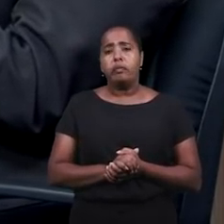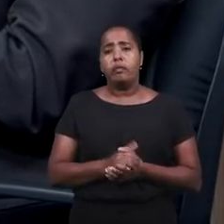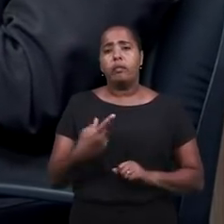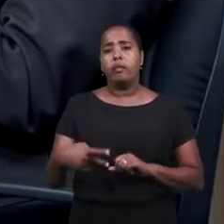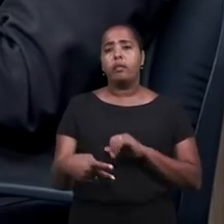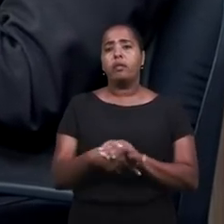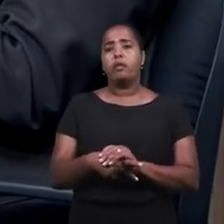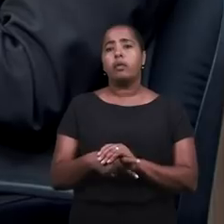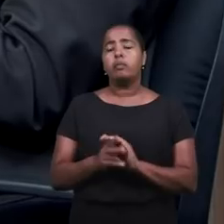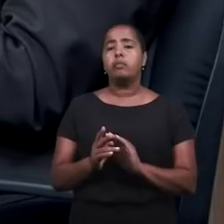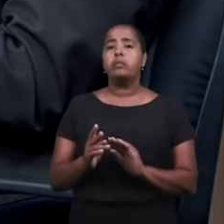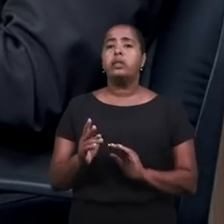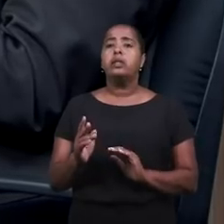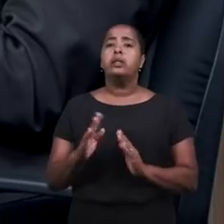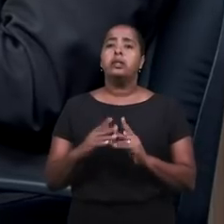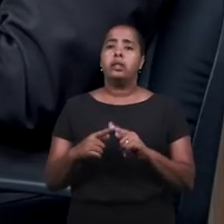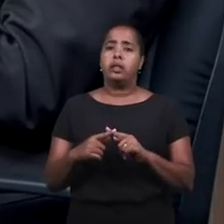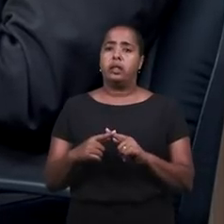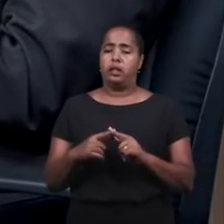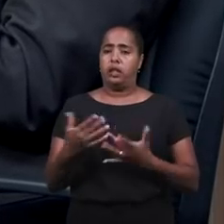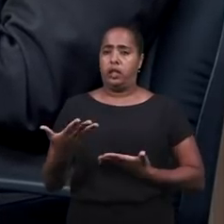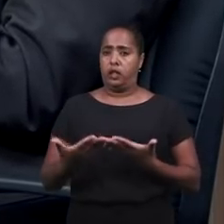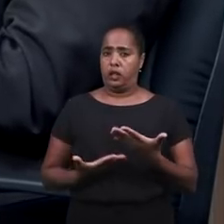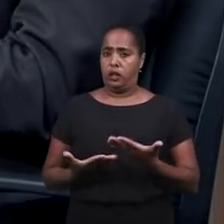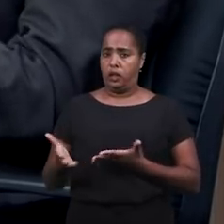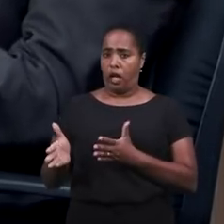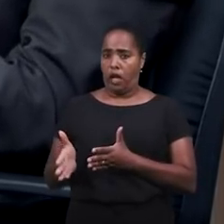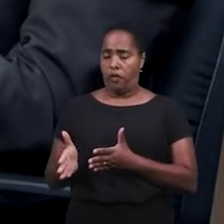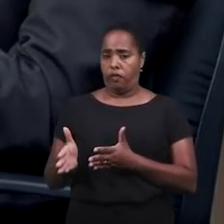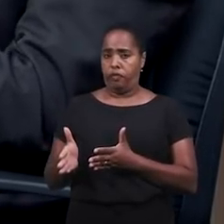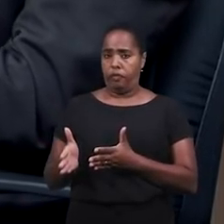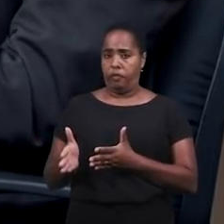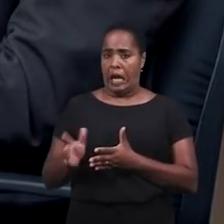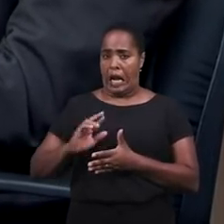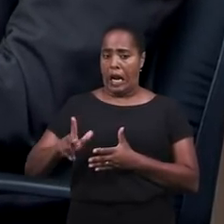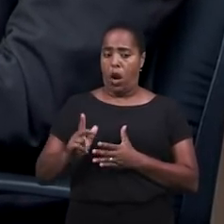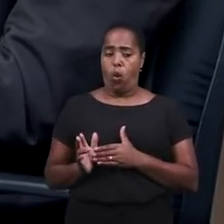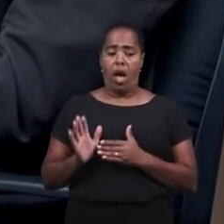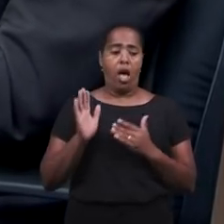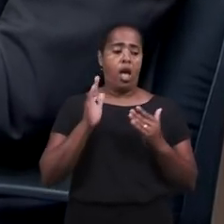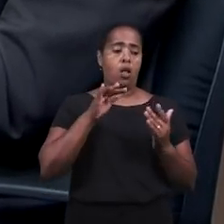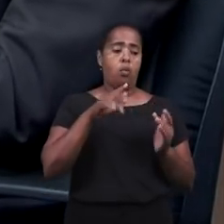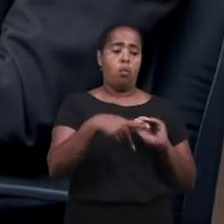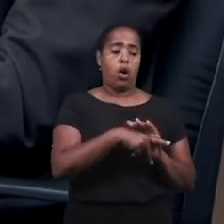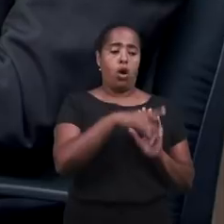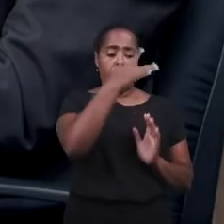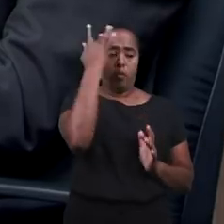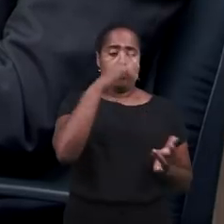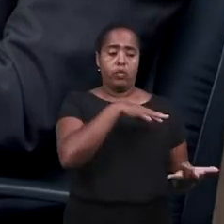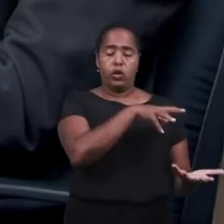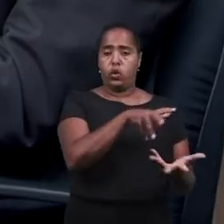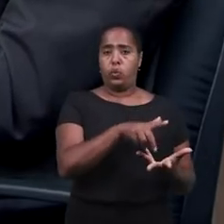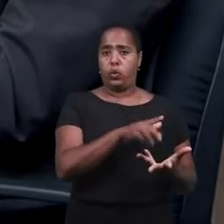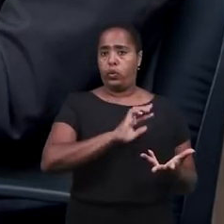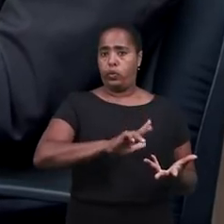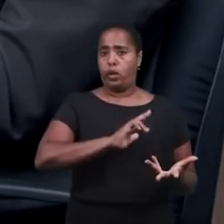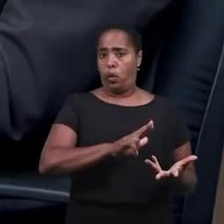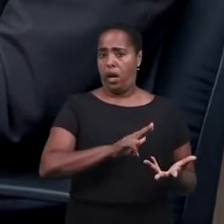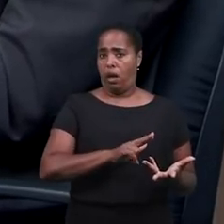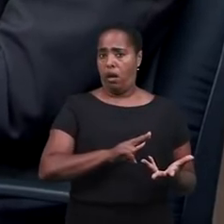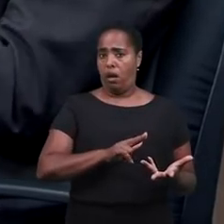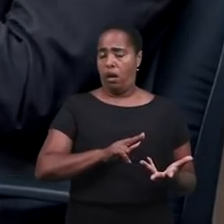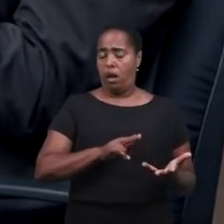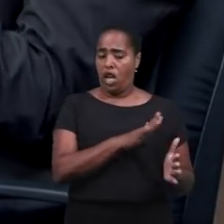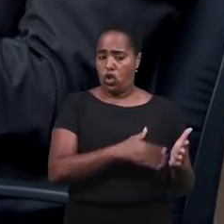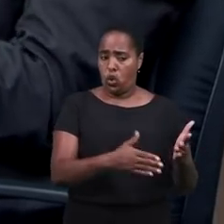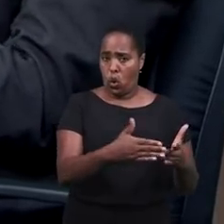é própria da igreja, não é do mundo, não é? Uhum. Não é do mundo, a